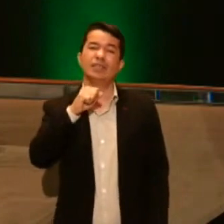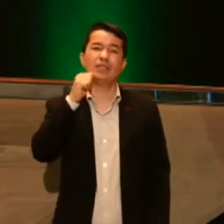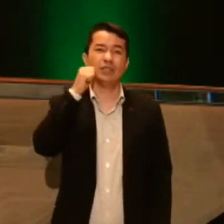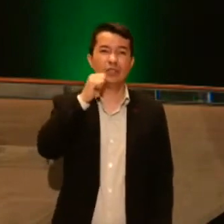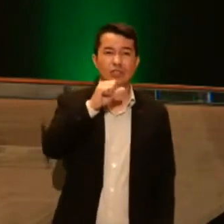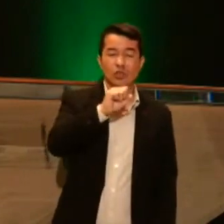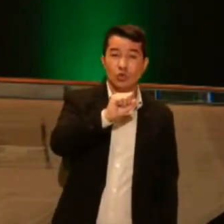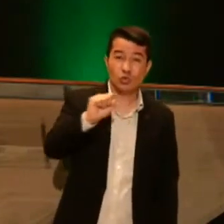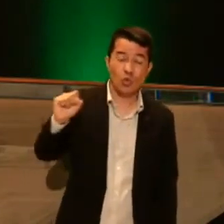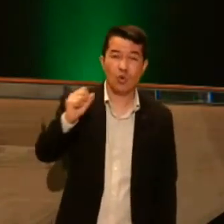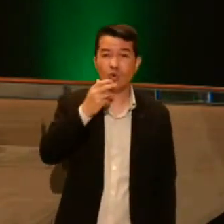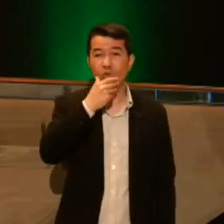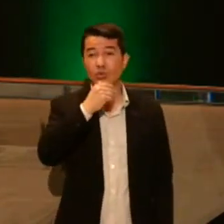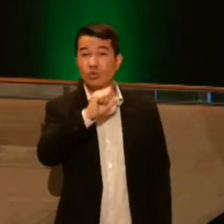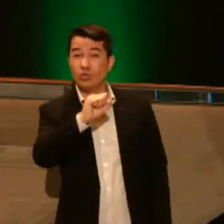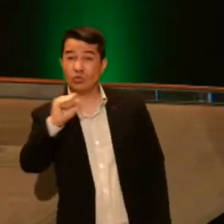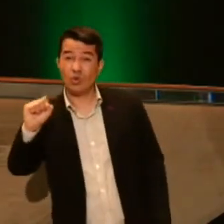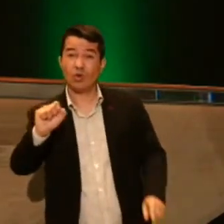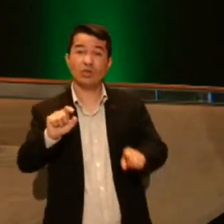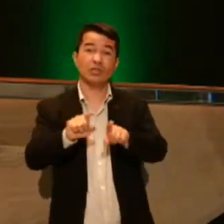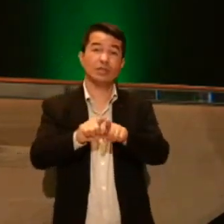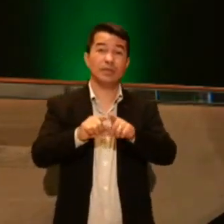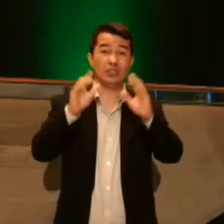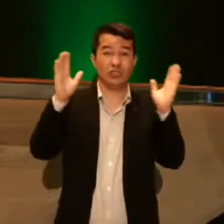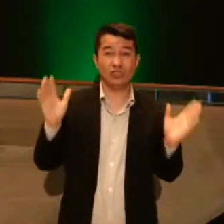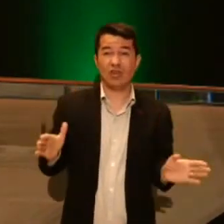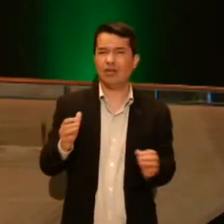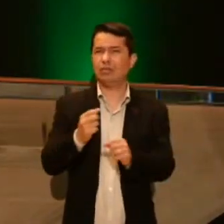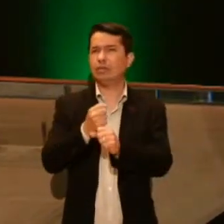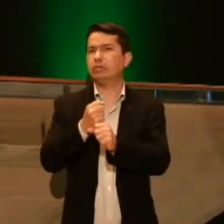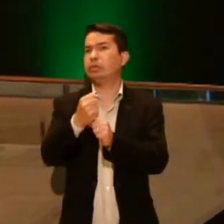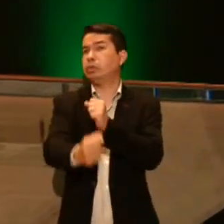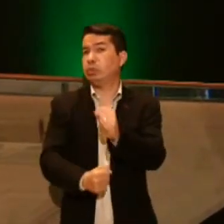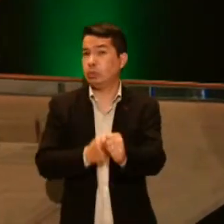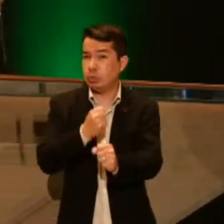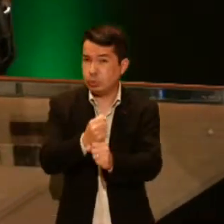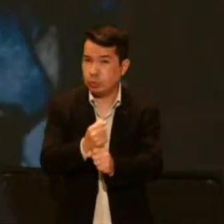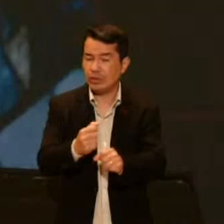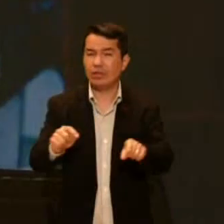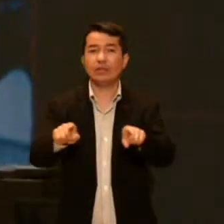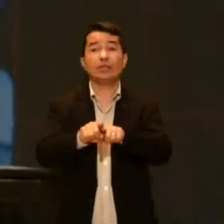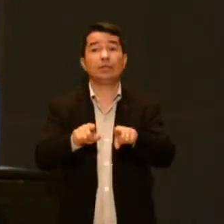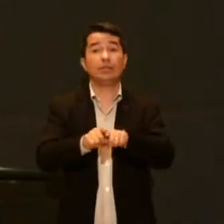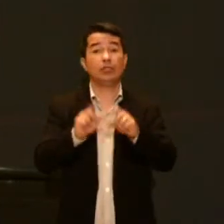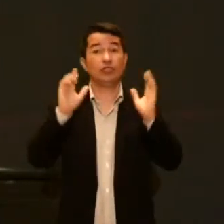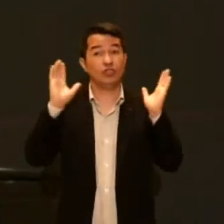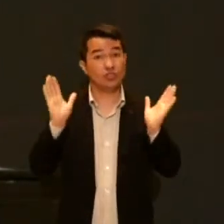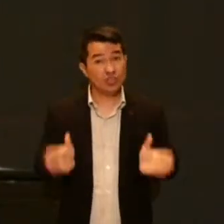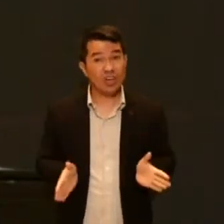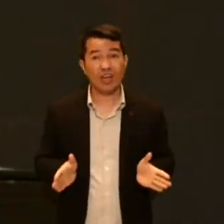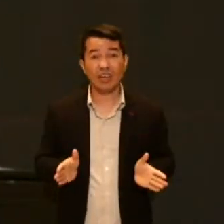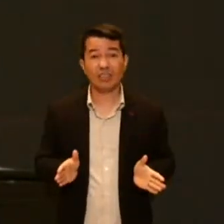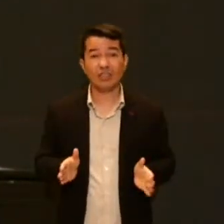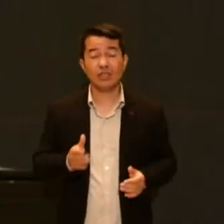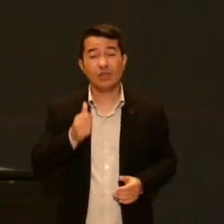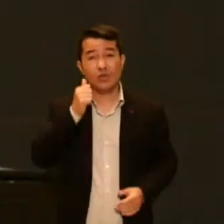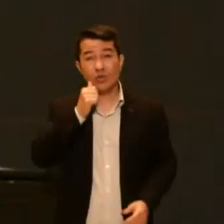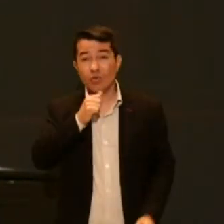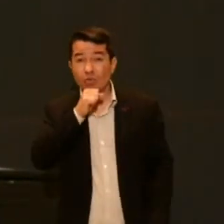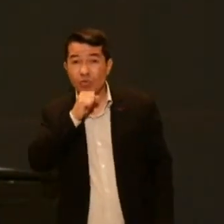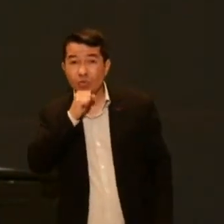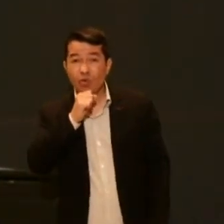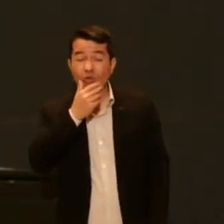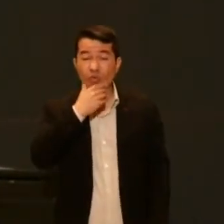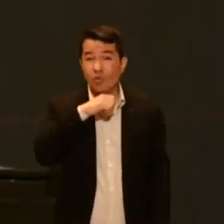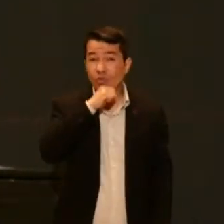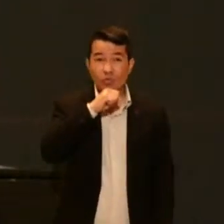senhora. E isso já há alguns anos, tanto que os avós já há muitos anos não viam os